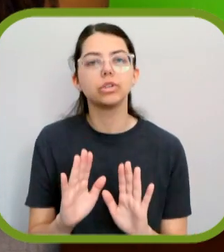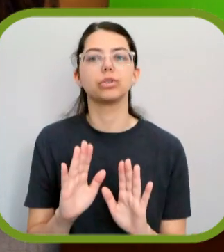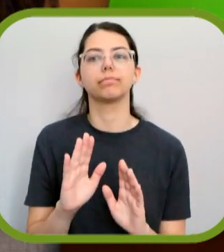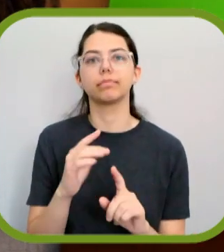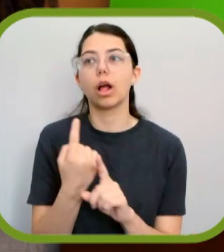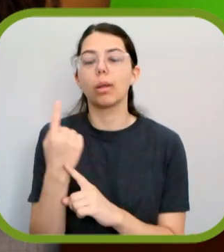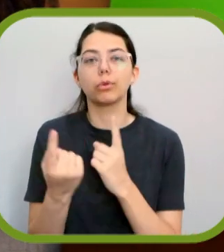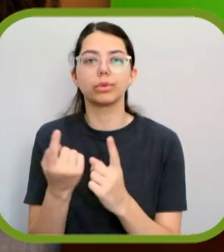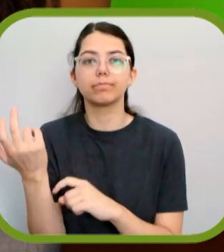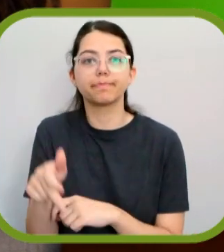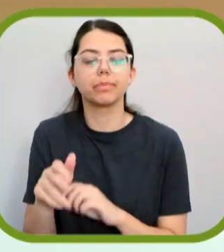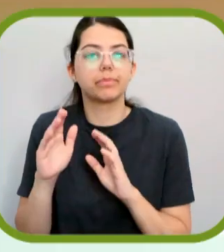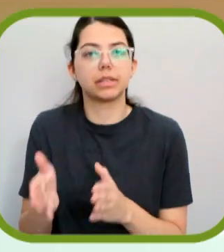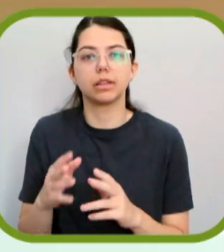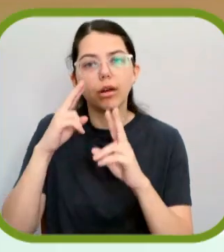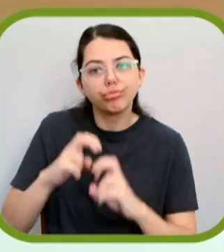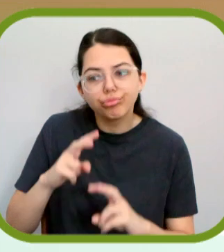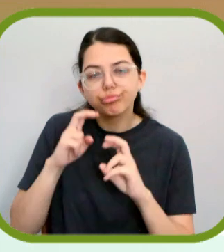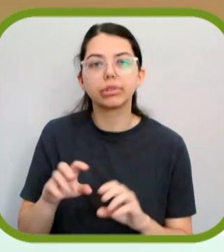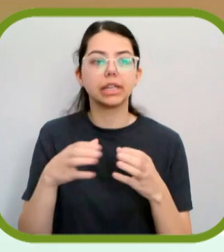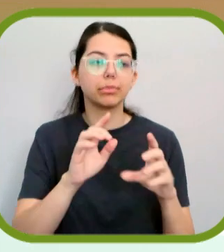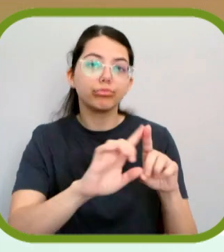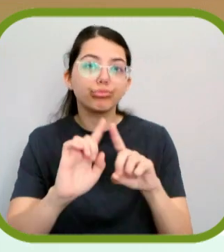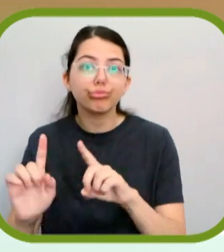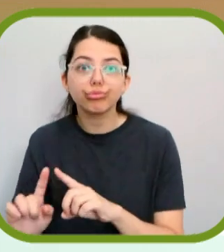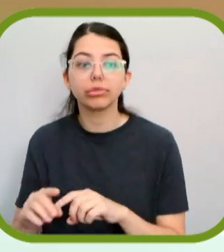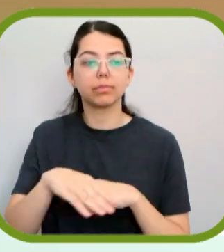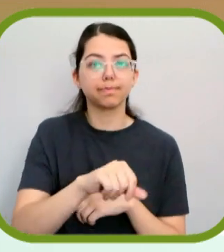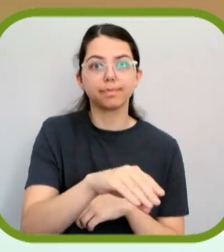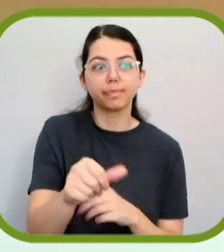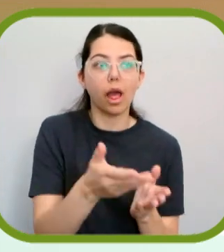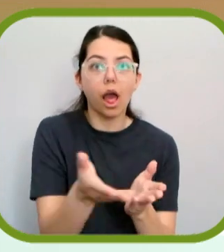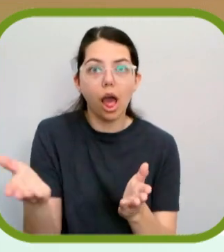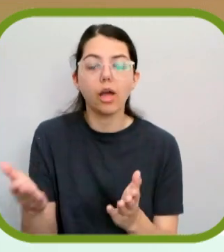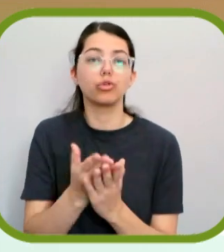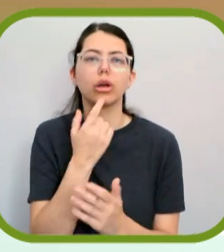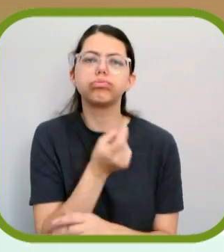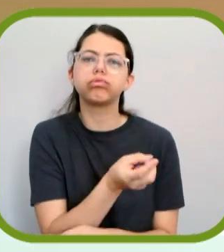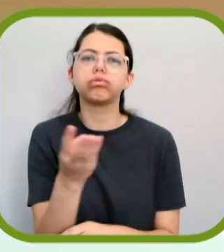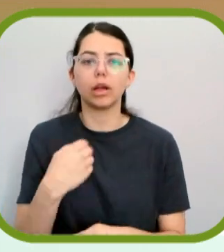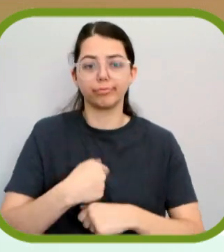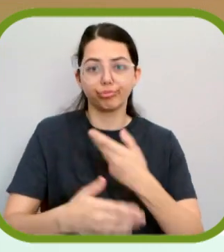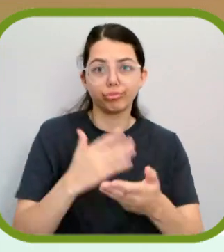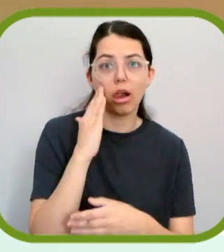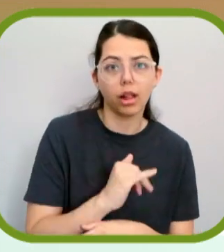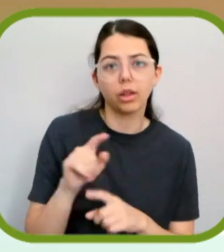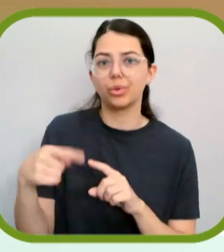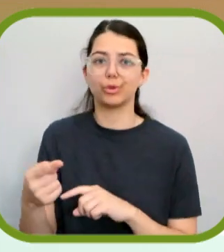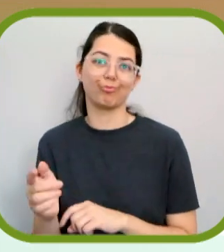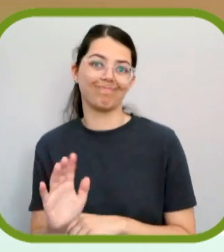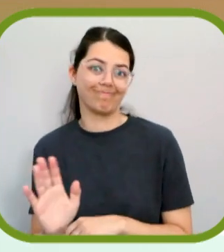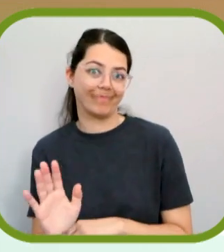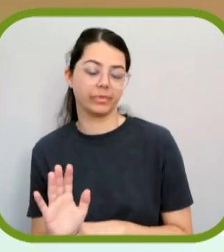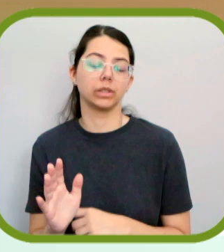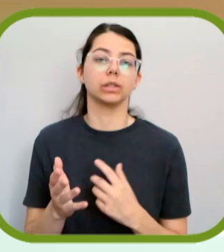tem de haver algum tipo de consequência de investigação, de integração das várias equipas que estão no terreno, e sabemos que há muitas escolas que